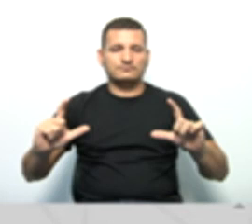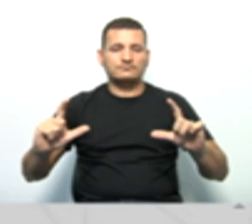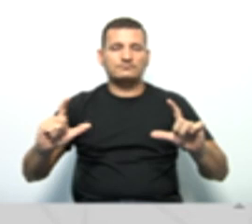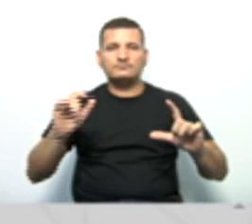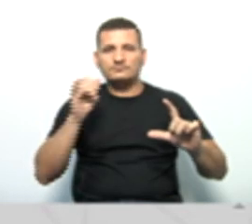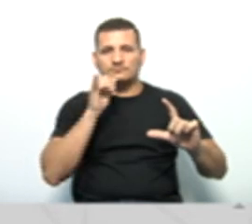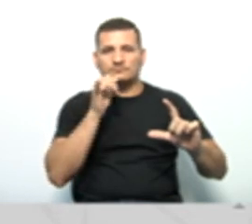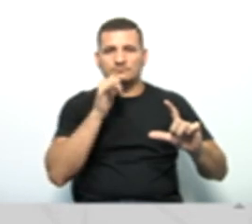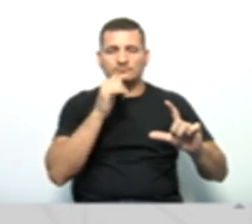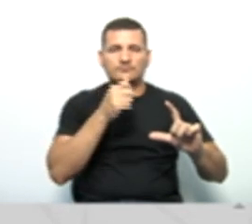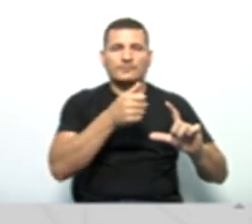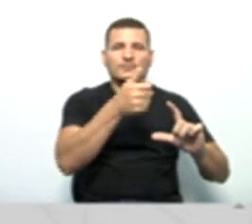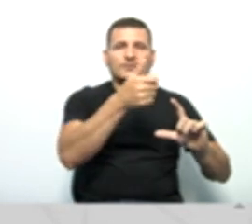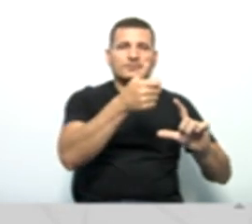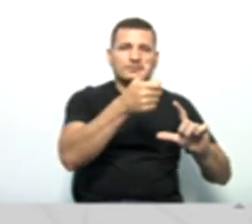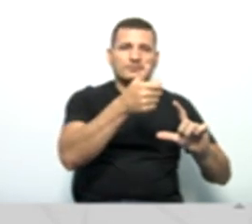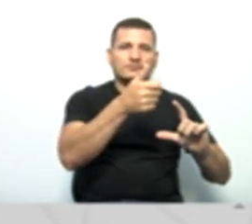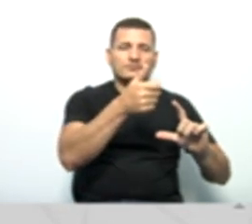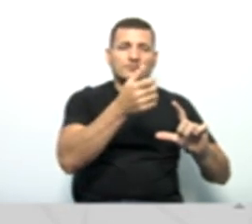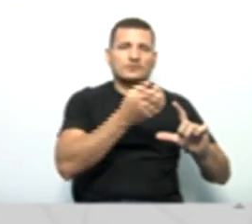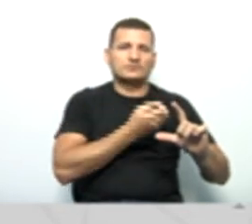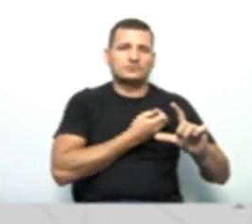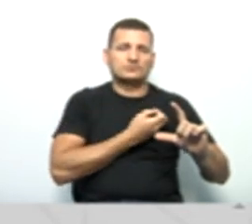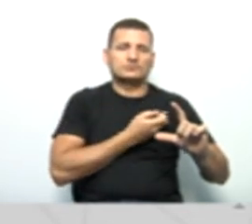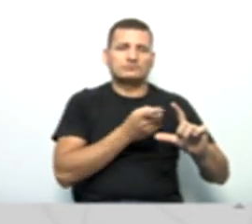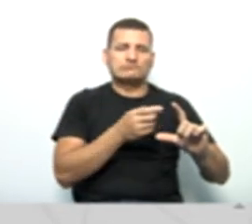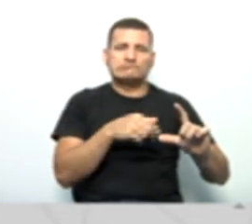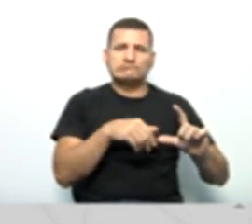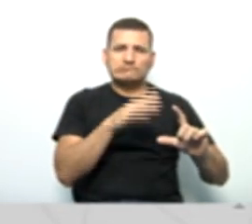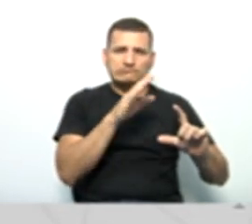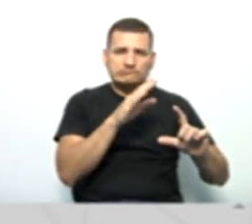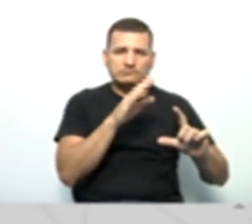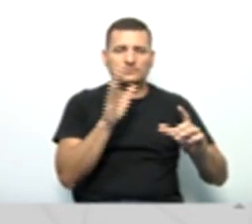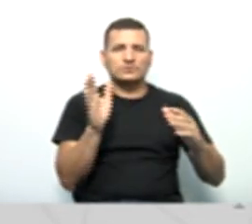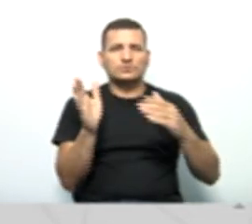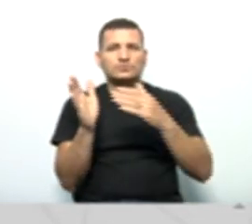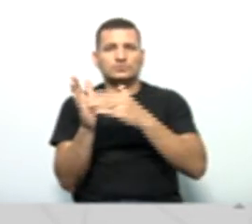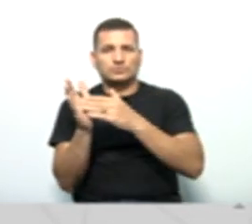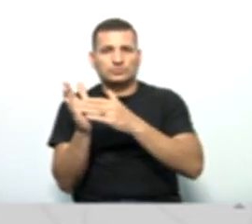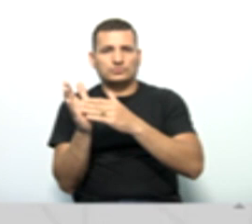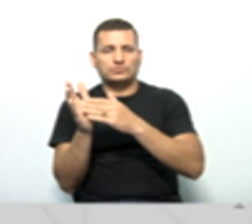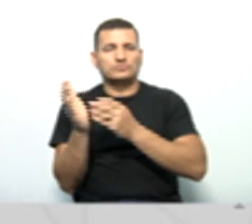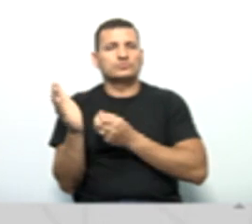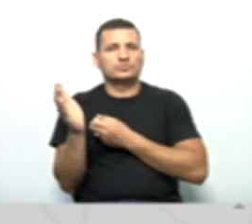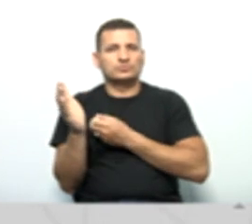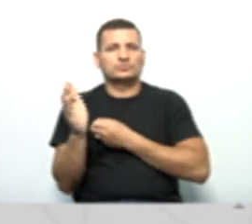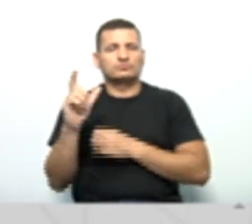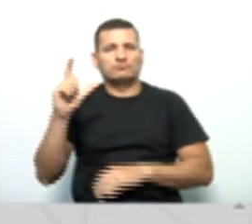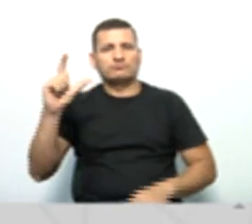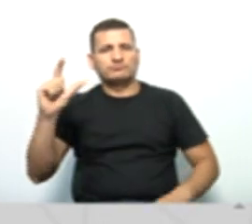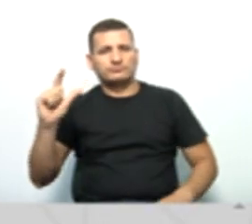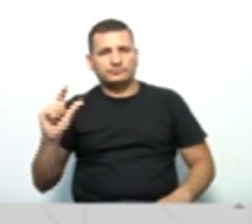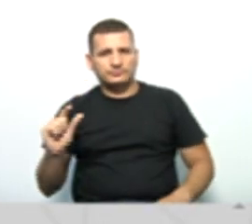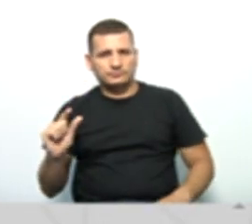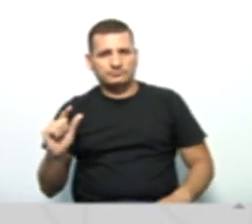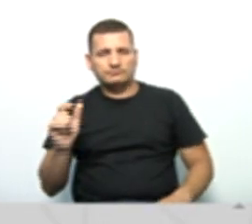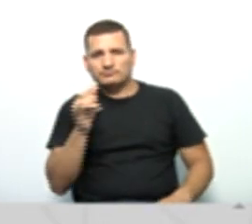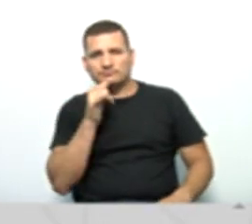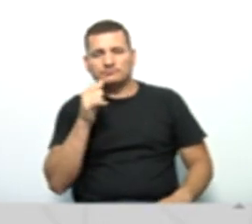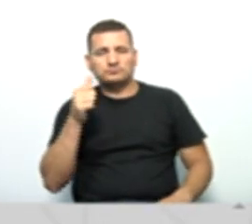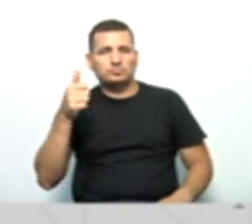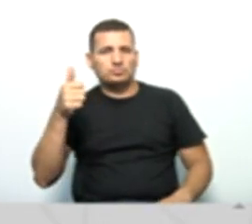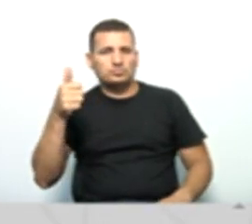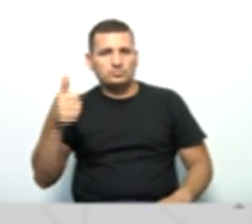primeiro elemento lá com um valor muito alto e o último elemento da sua lista é, digamos assim, é 1.